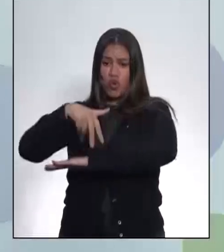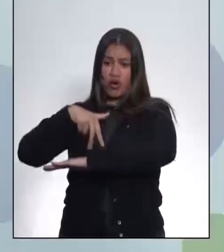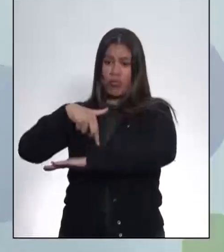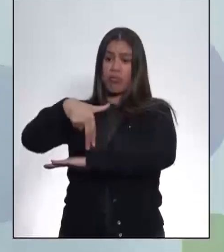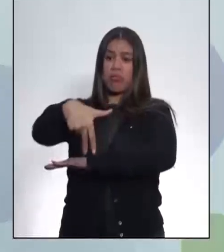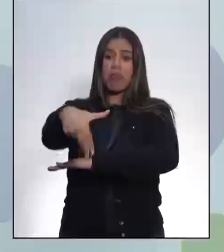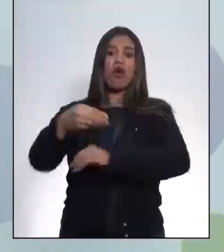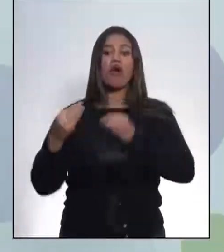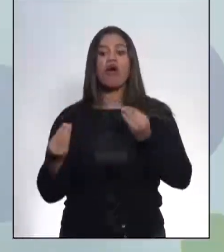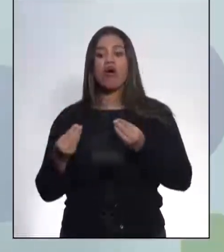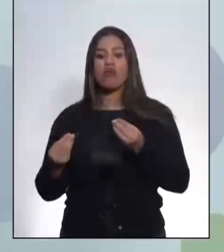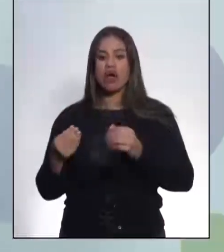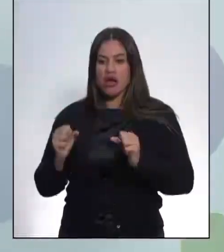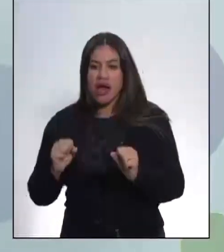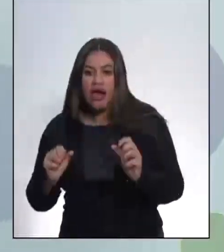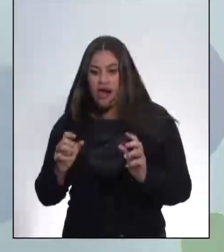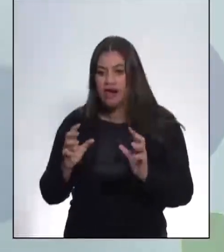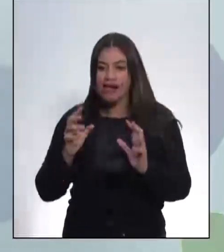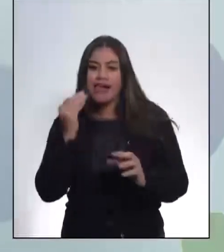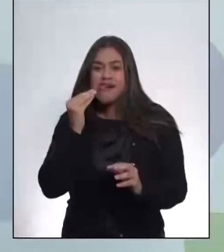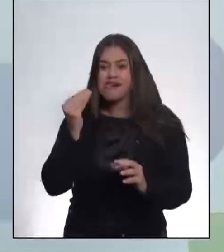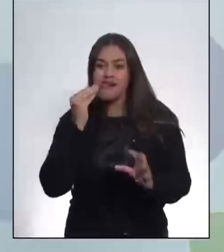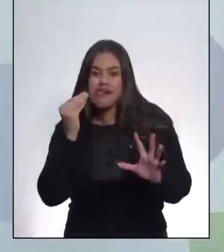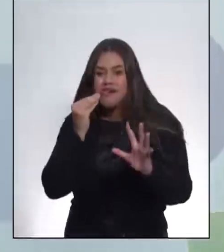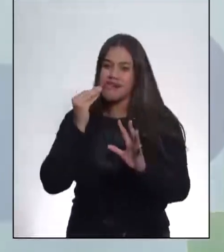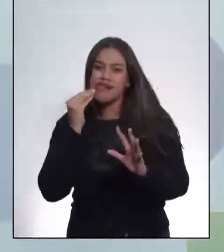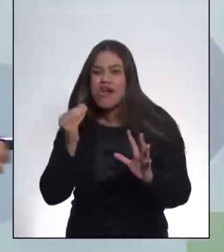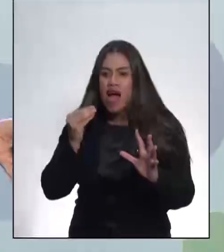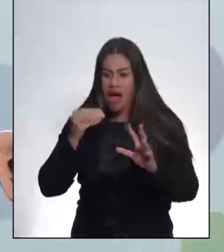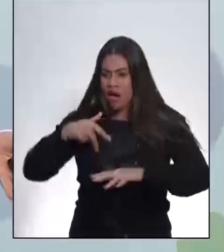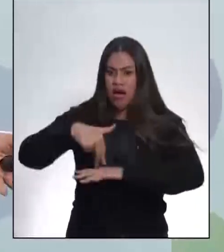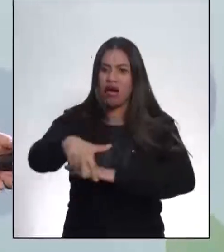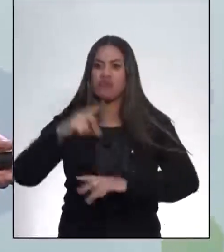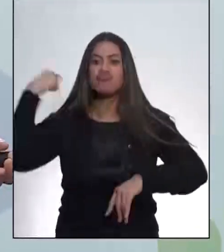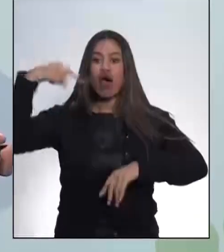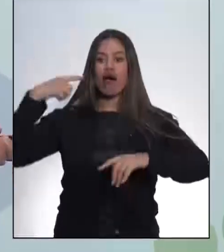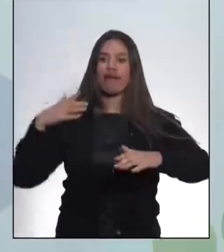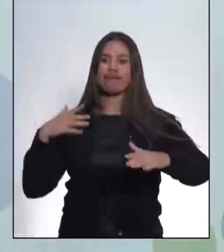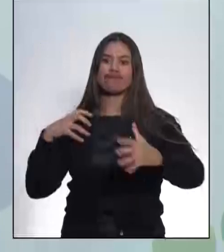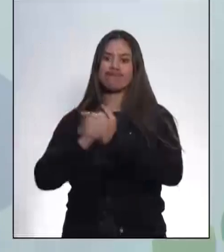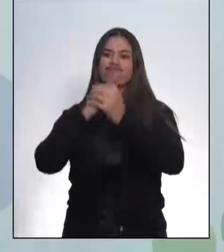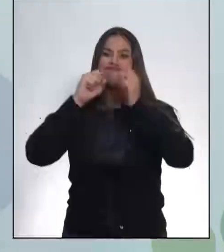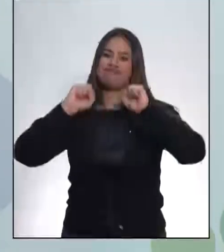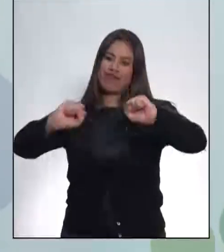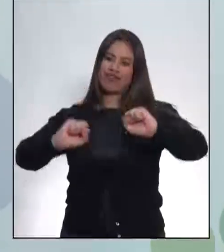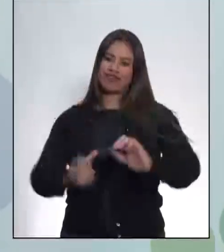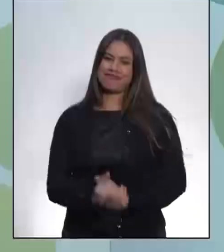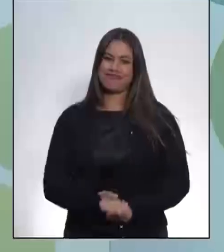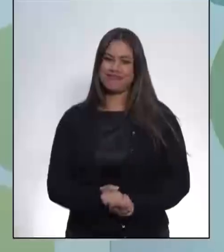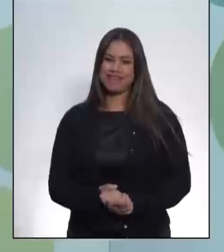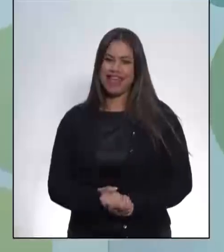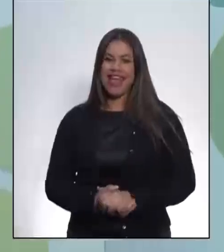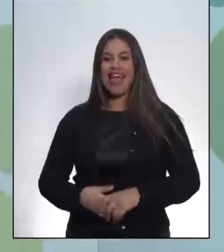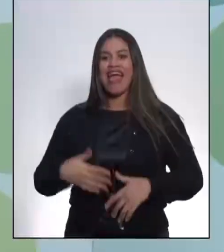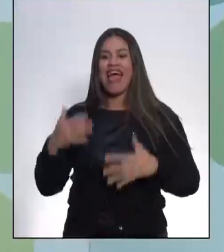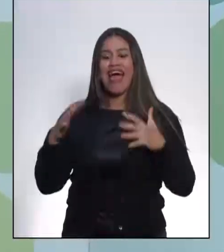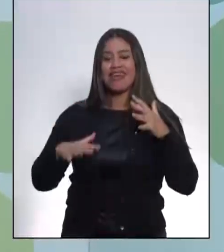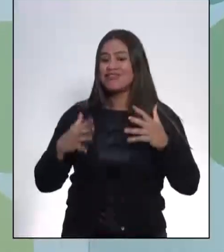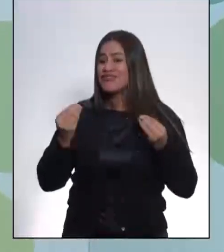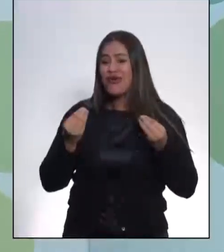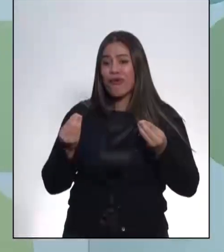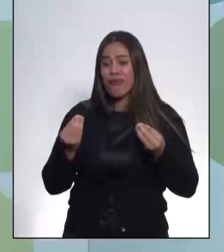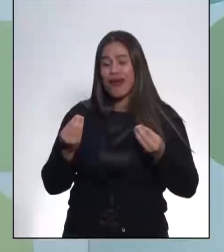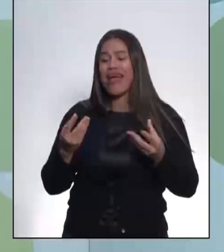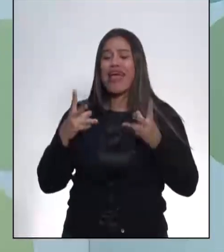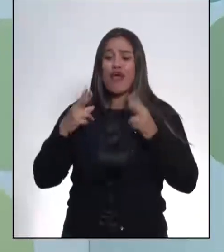chances para atravessar a rua, 500 chances. Na pior chance, a pessoa atravessa. A pessoa é louca, tá certo ou não? E aí você não sabe ler a vida, bebê.